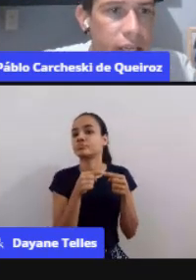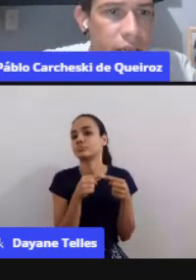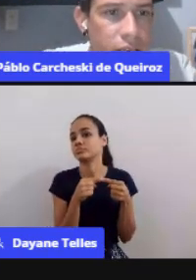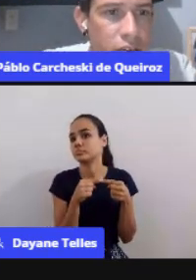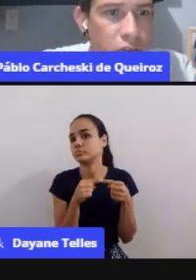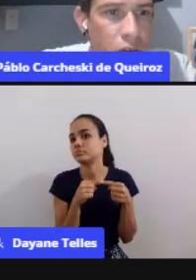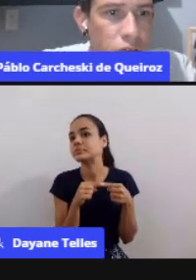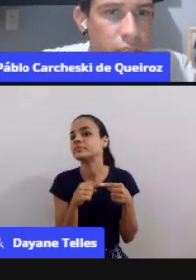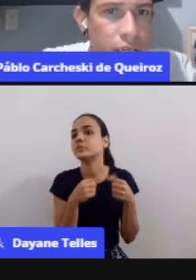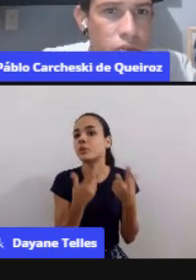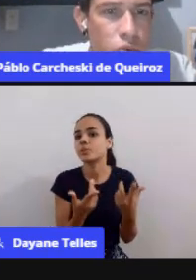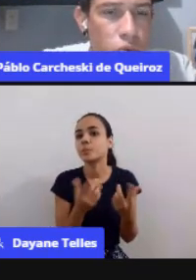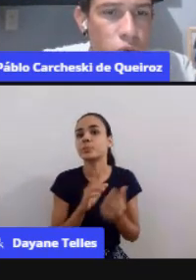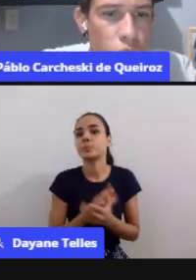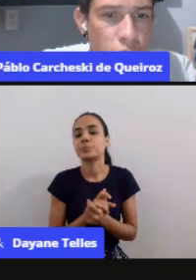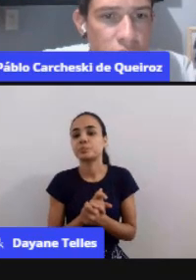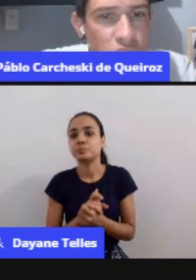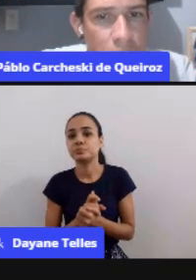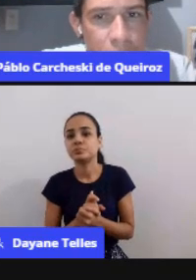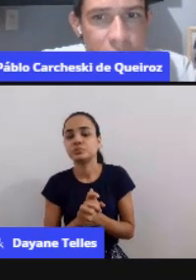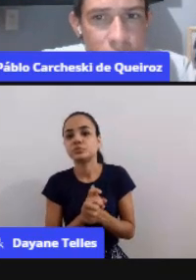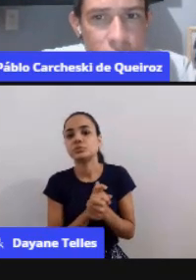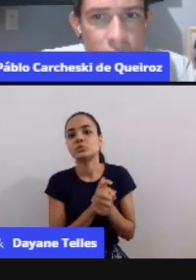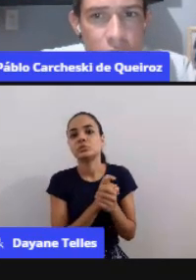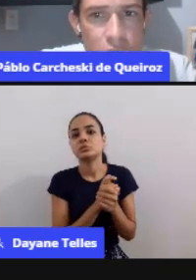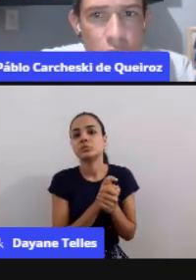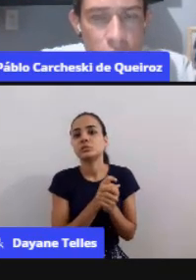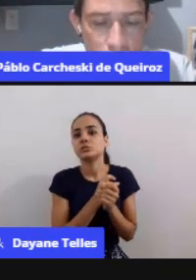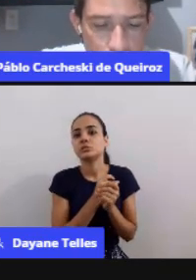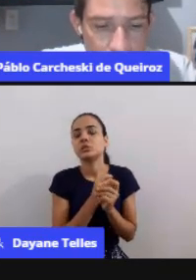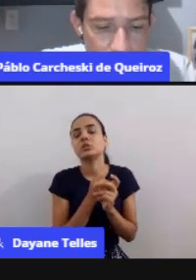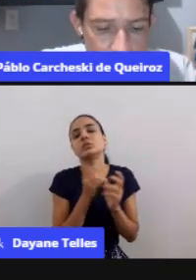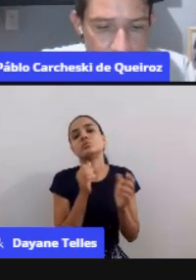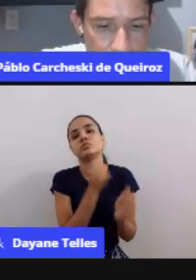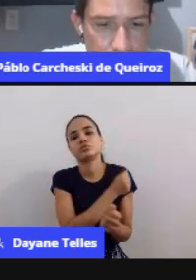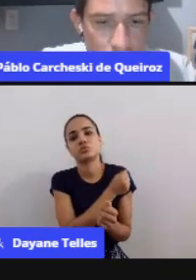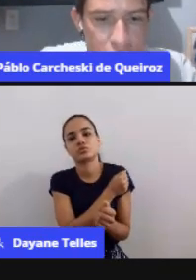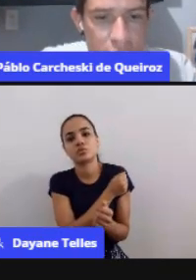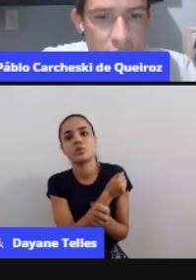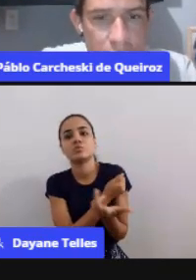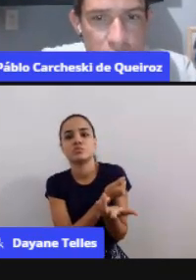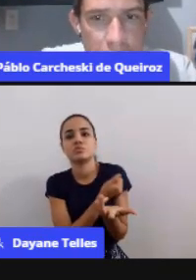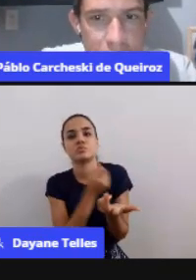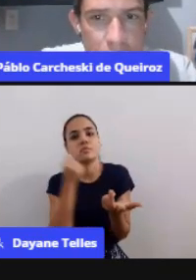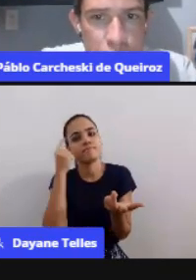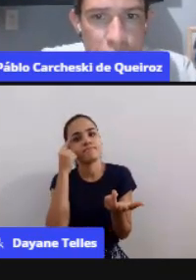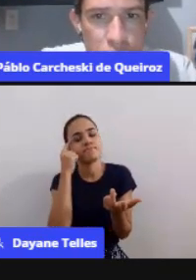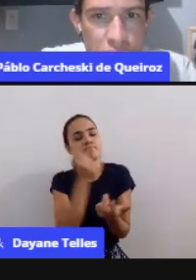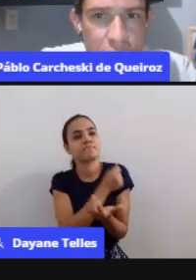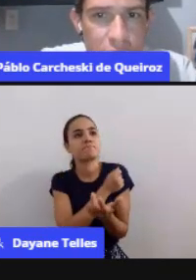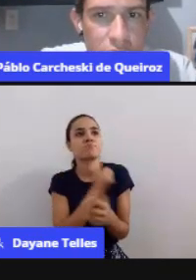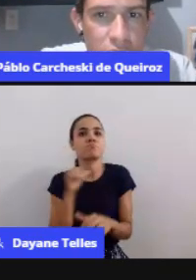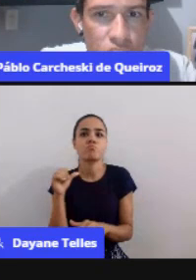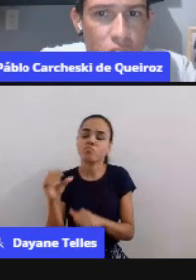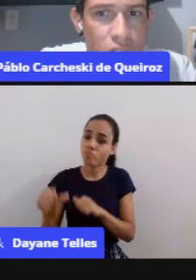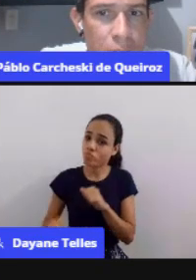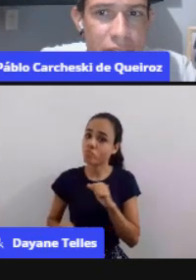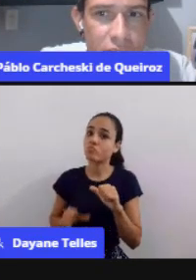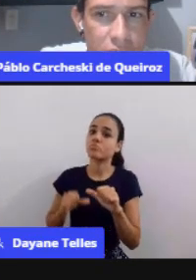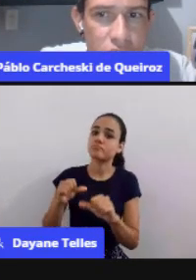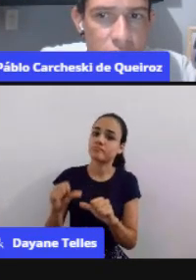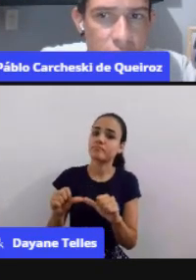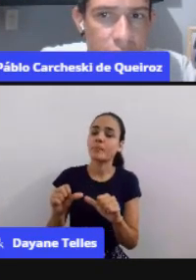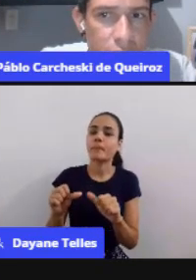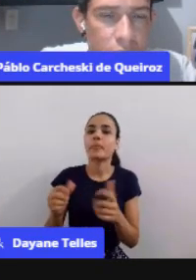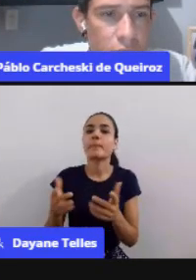vai, né, alterando o que a gente está pensando. Então, o que a gente gostaria também de passar para os professores é isso, né,